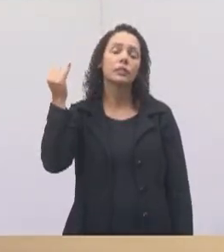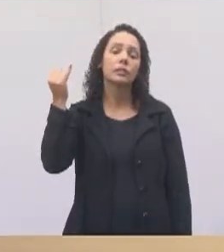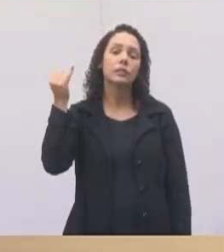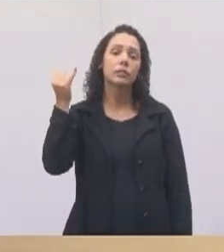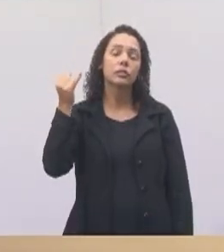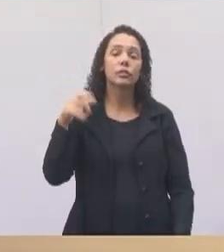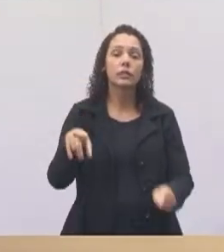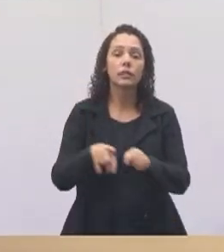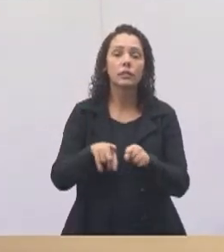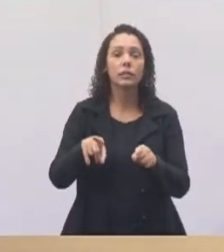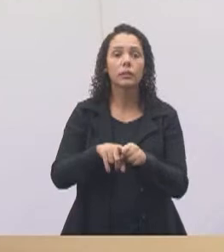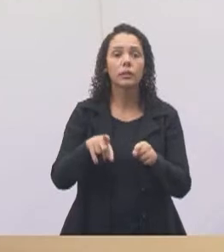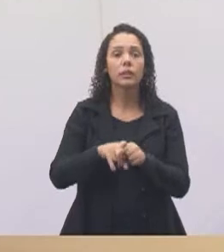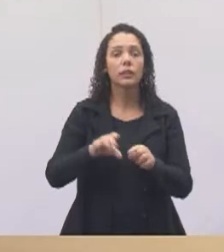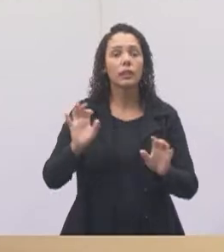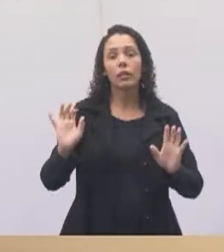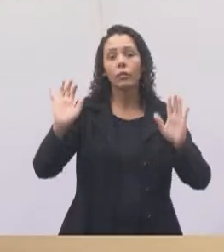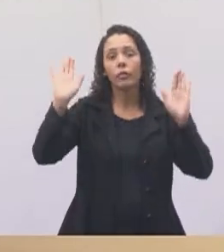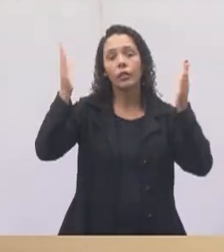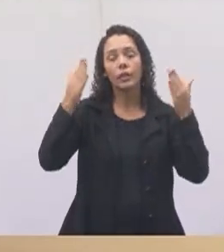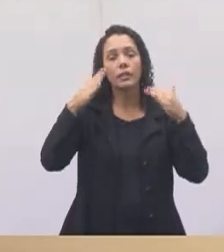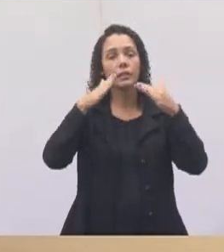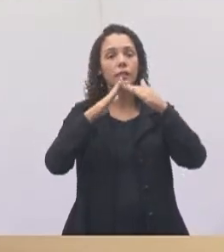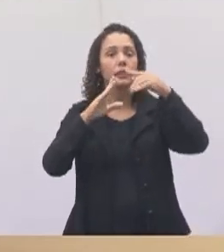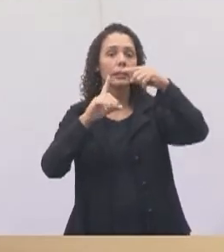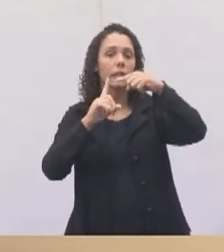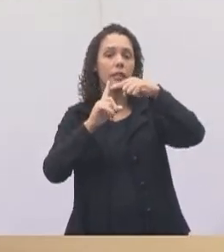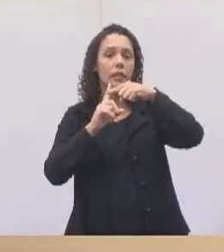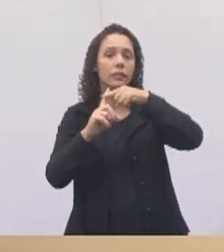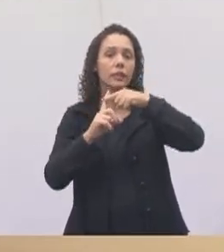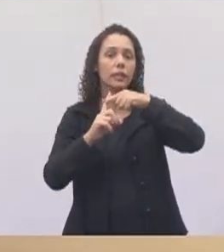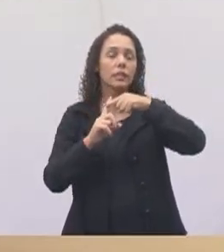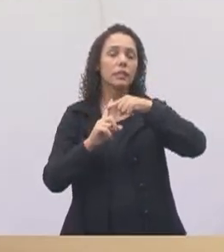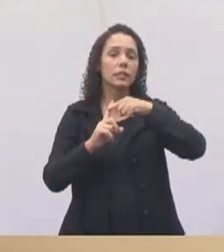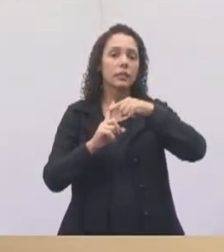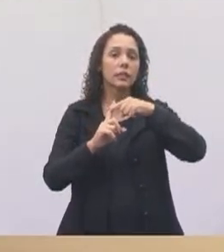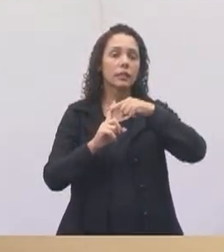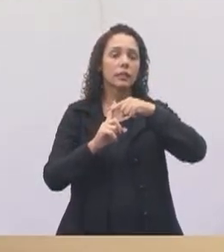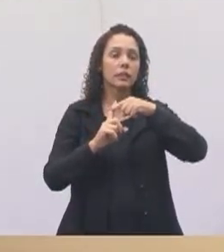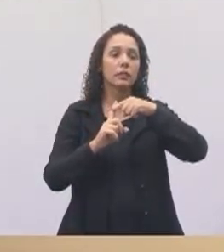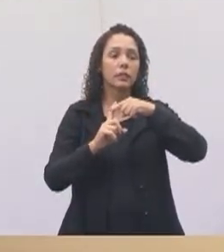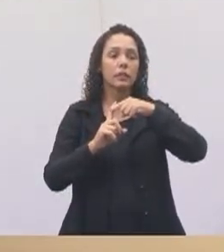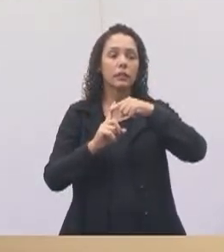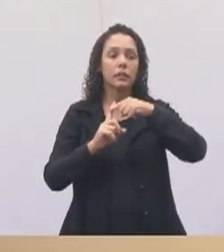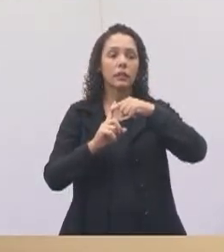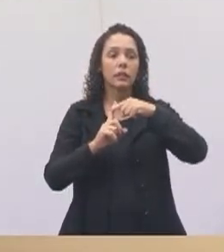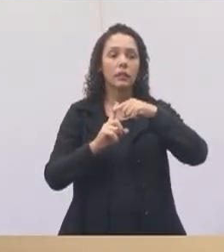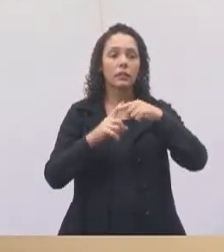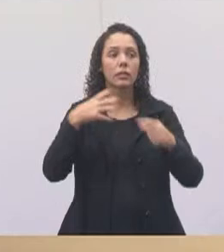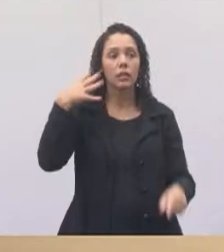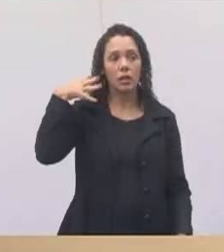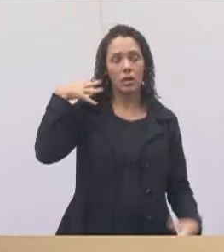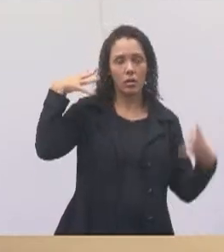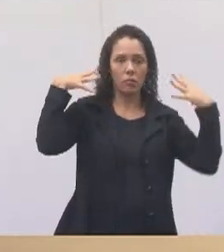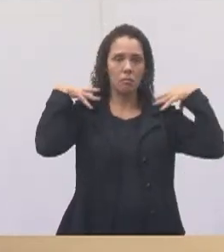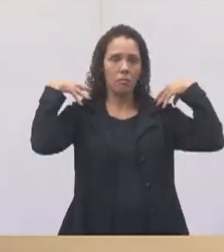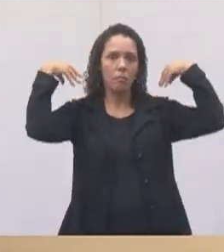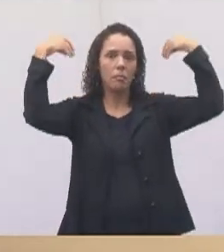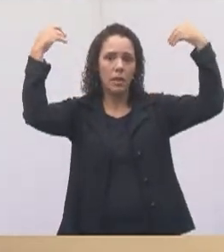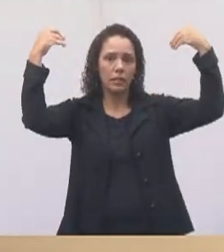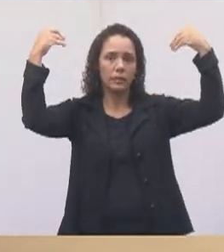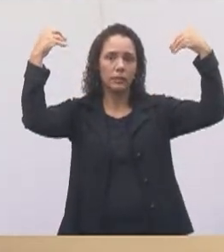A festa da matriz da igreja, aqui do lado da Câmara, é linda a festa da matriz, tem que continuar, tem que cada